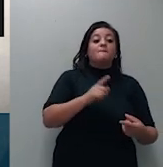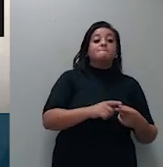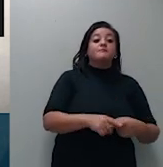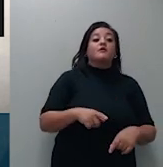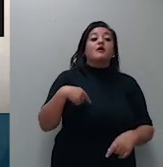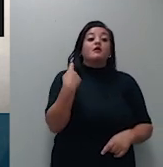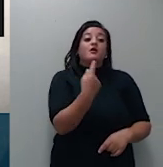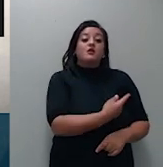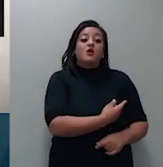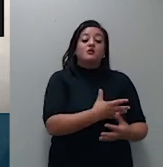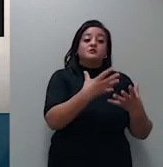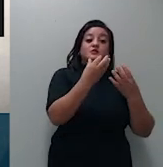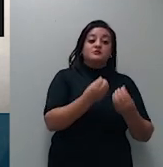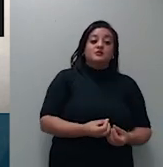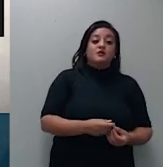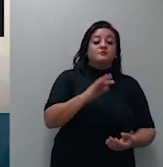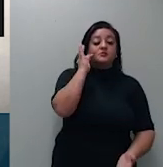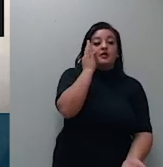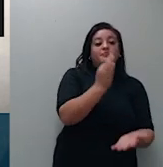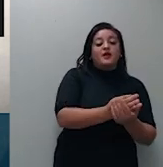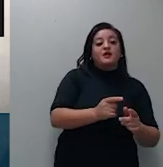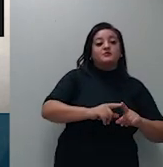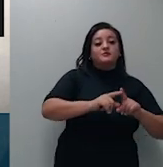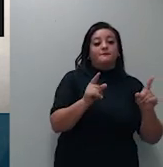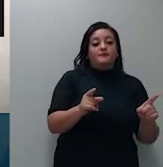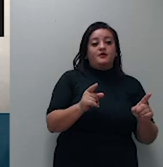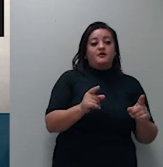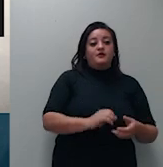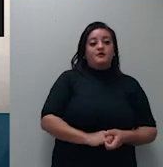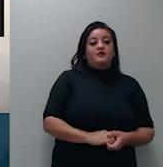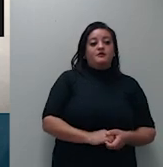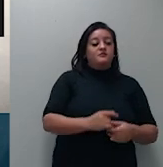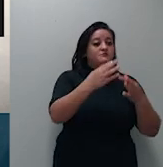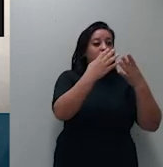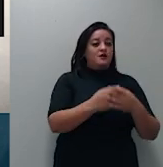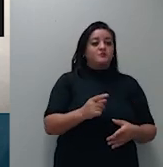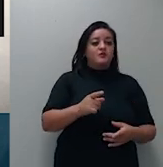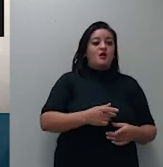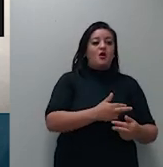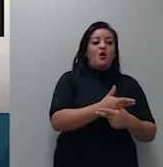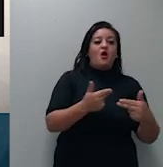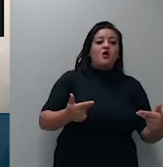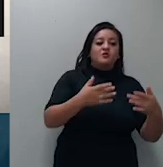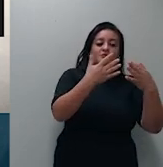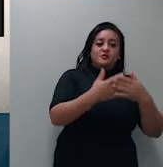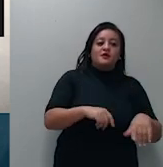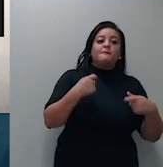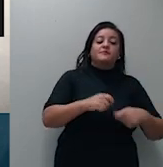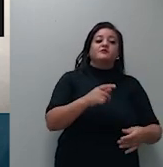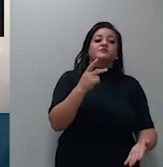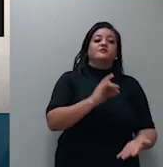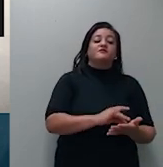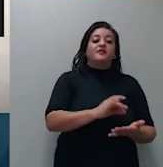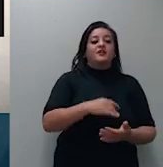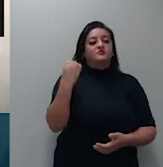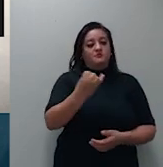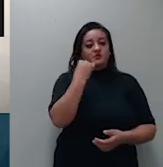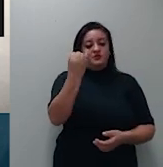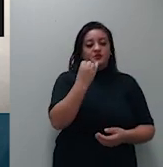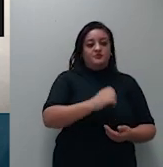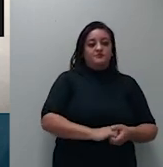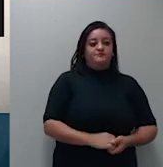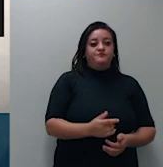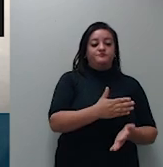necessário porque nós acolhemos a tese porém não definimos alguns aspectos que seriam realmente e